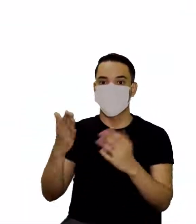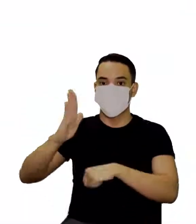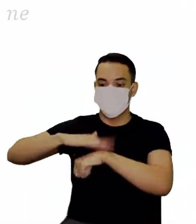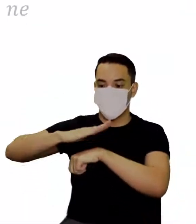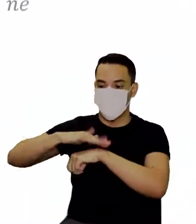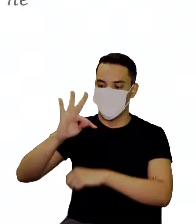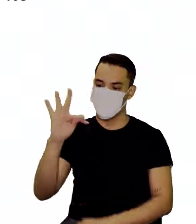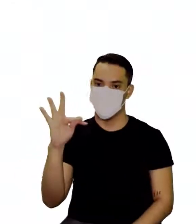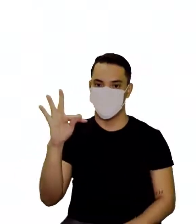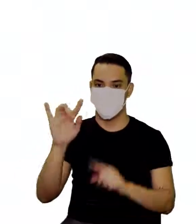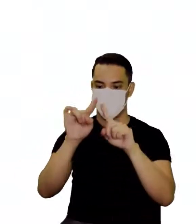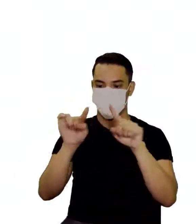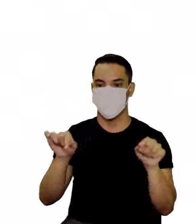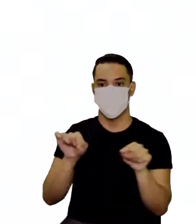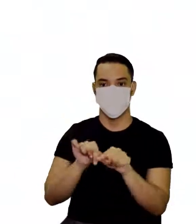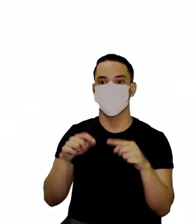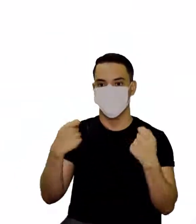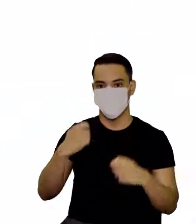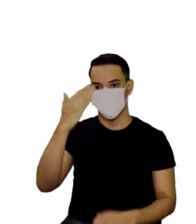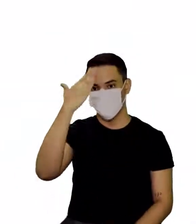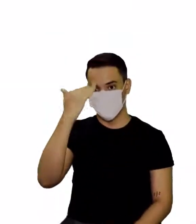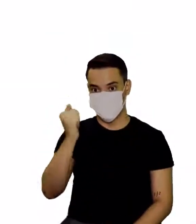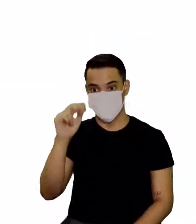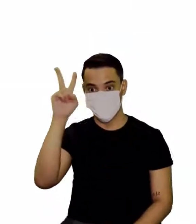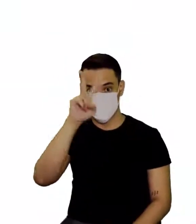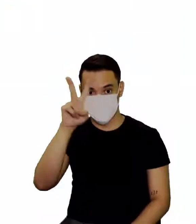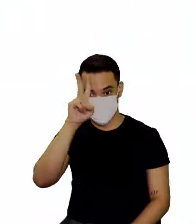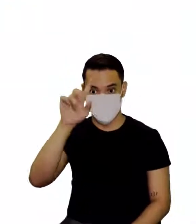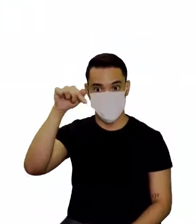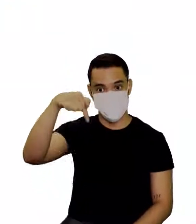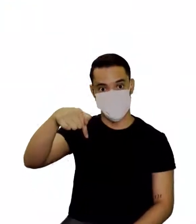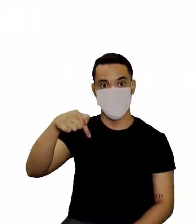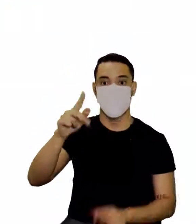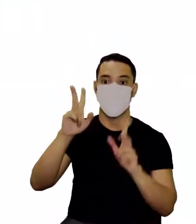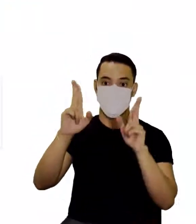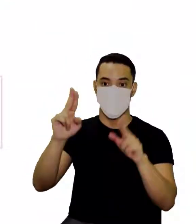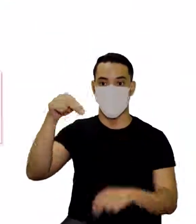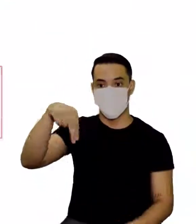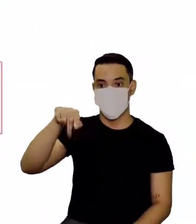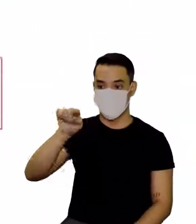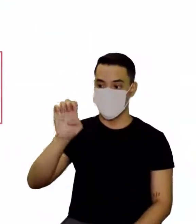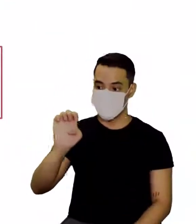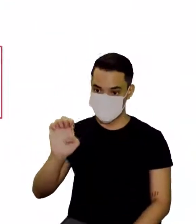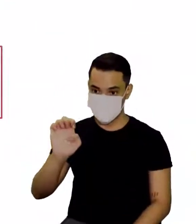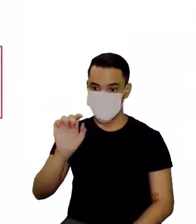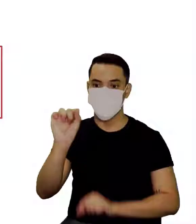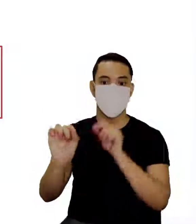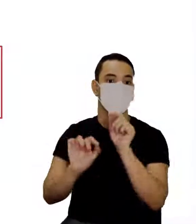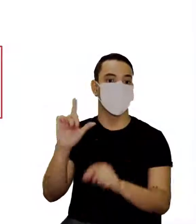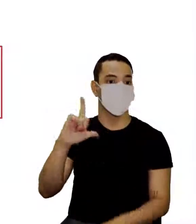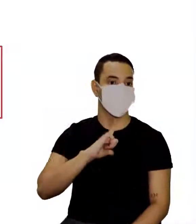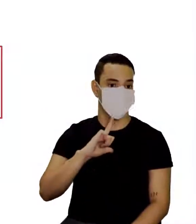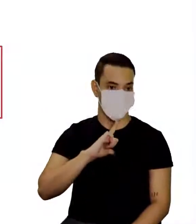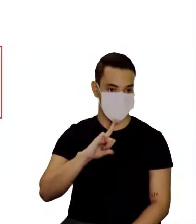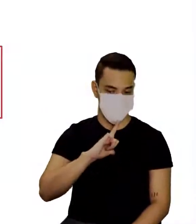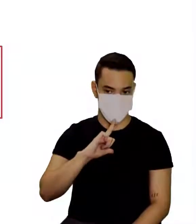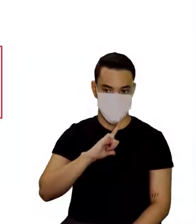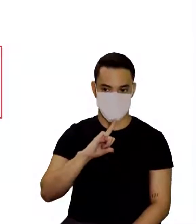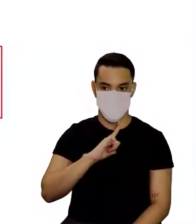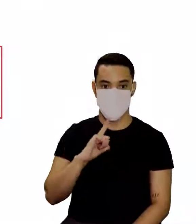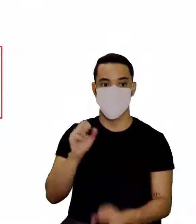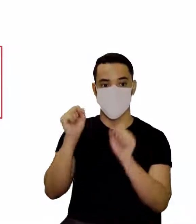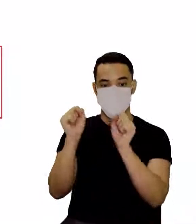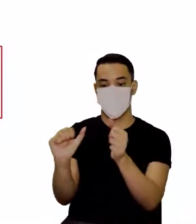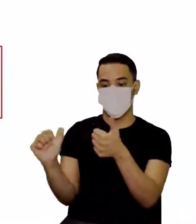passam em determinado tempo? Lembrando que Q é N vezes Z, né? Então, o que que eu vou ter? Eu vou ter aqui, eu